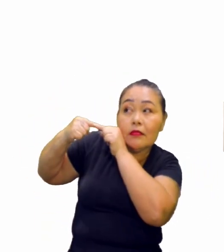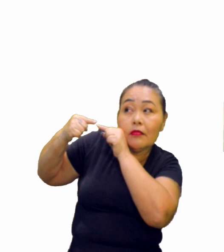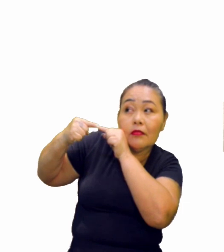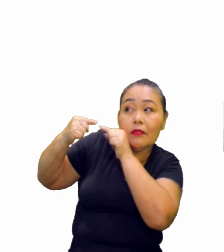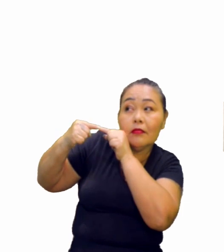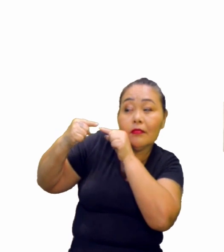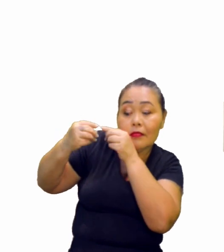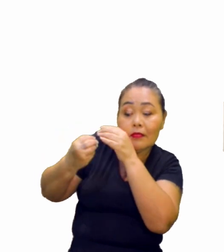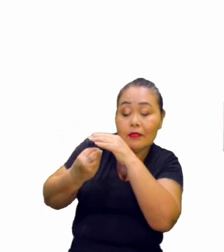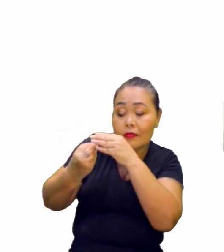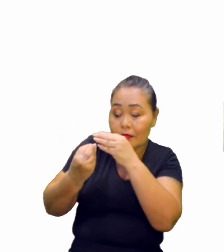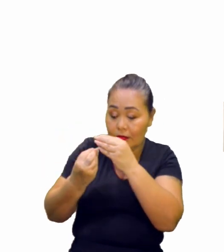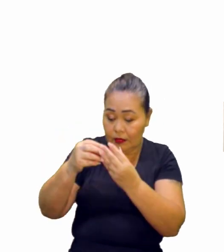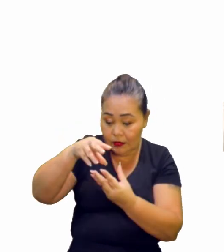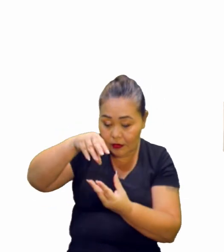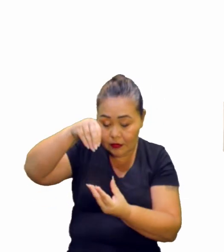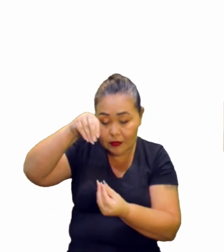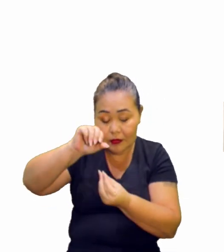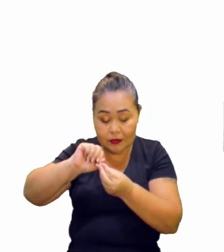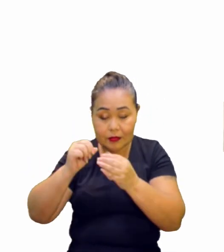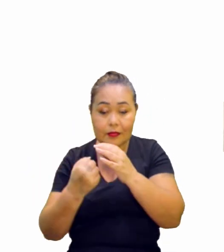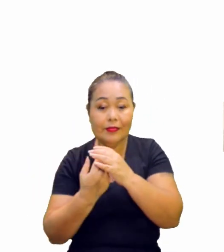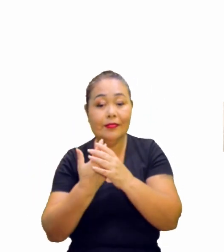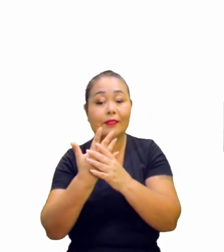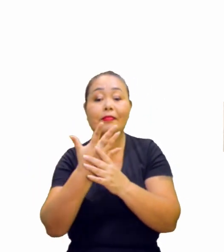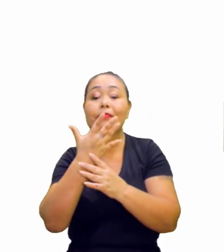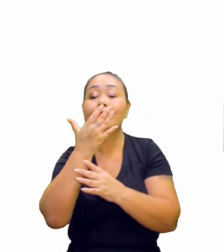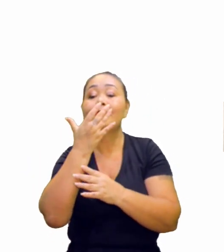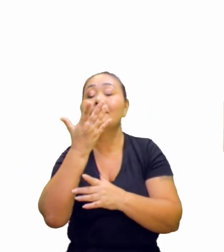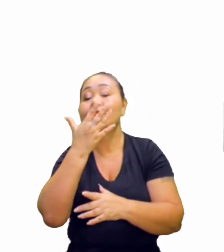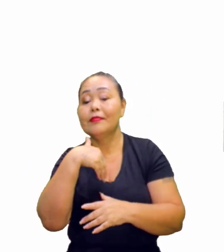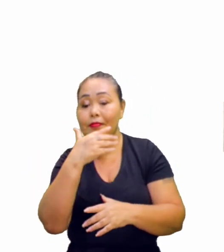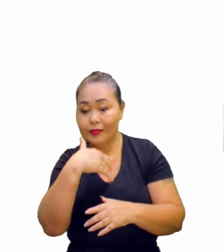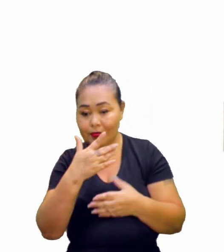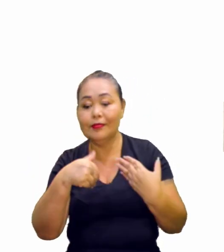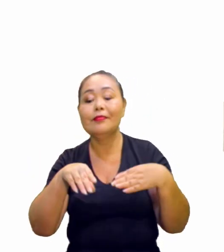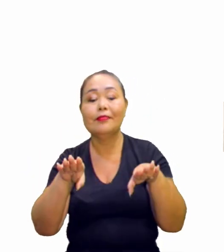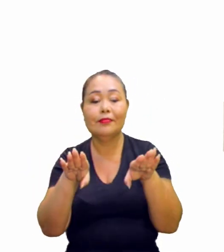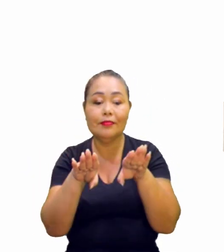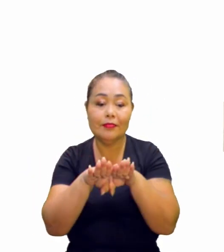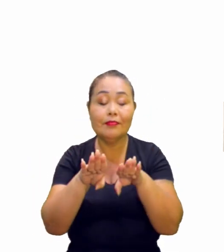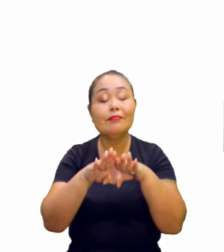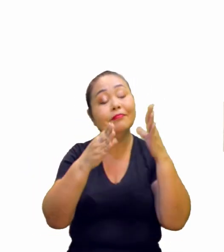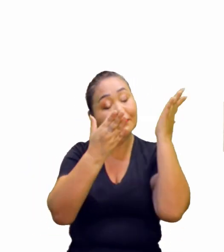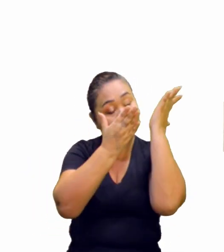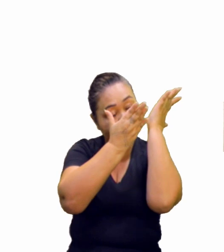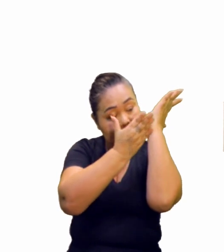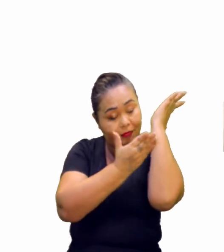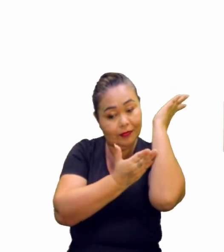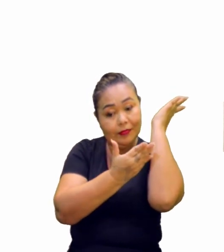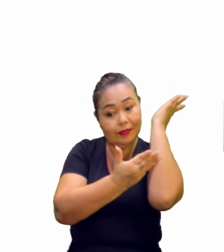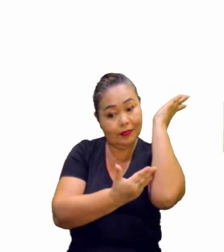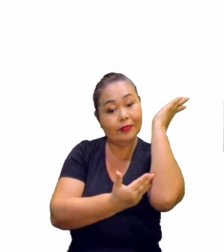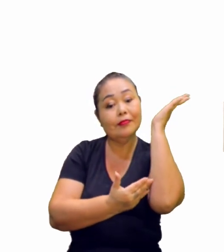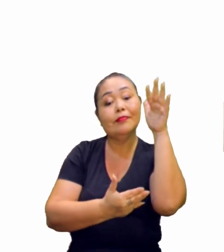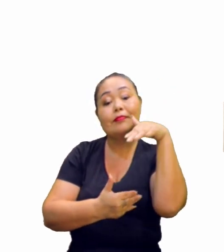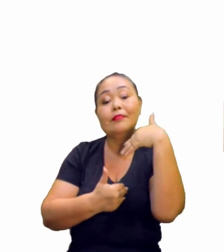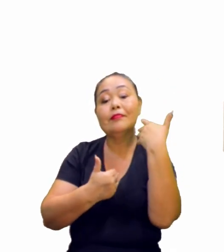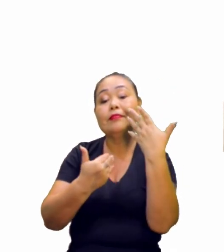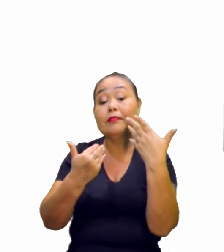espécies tanto arbóreas, lenhosas, como frutíferas ou madeireiras, aos